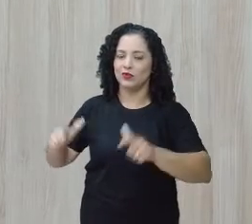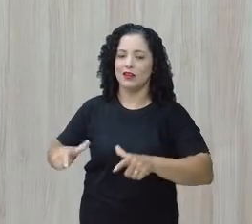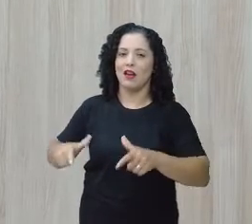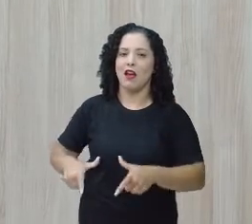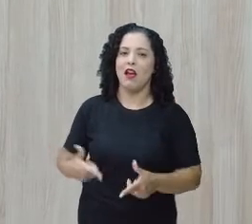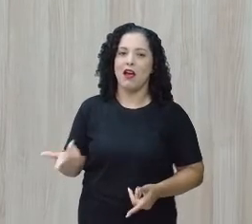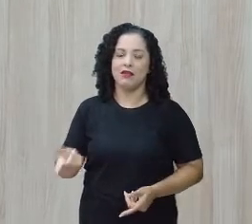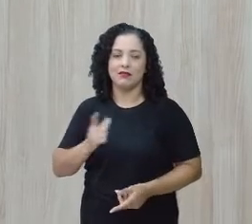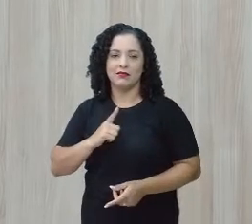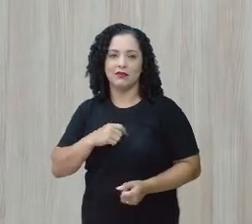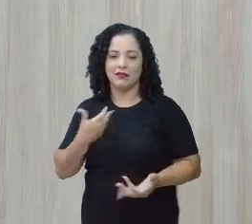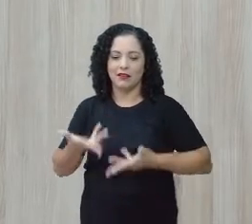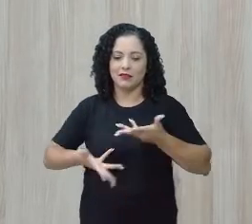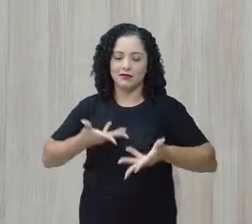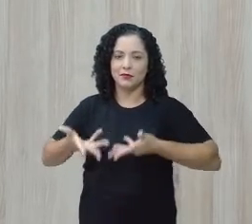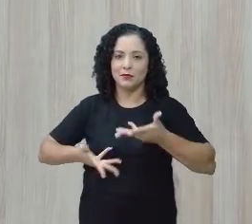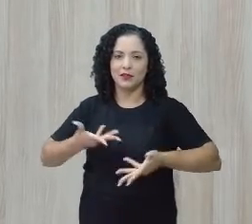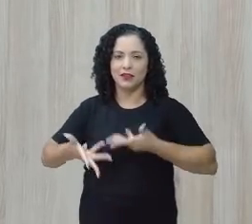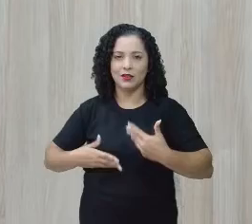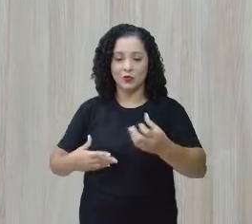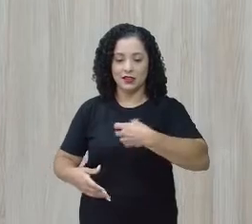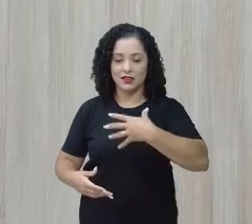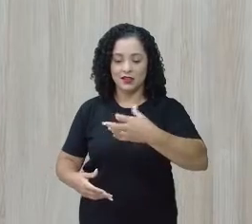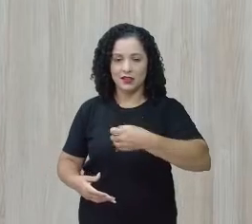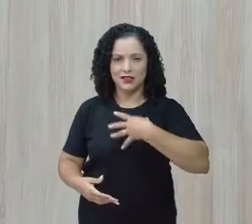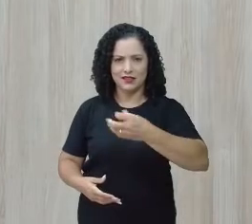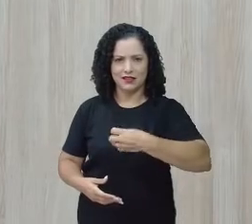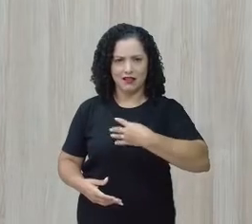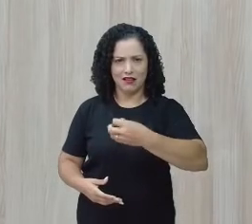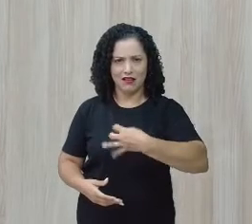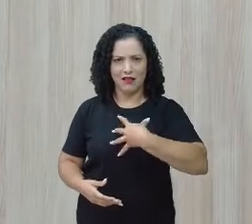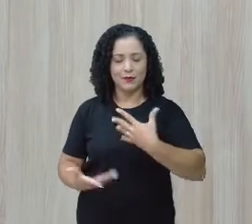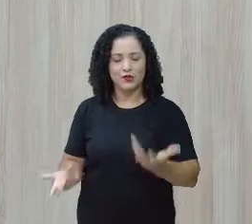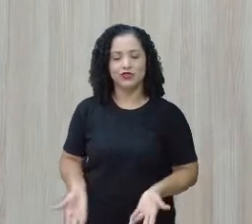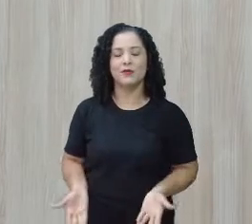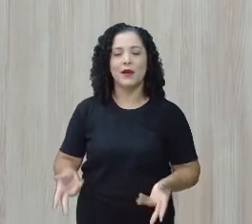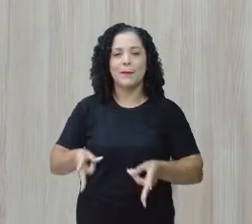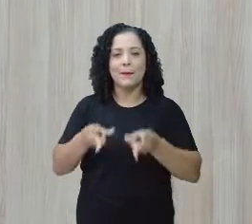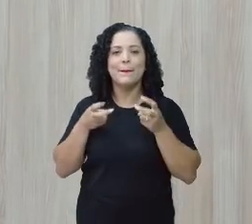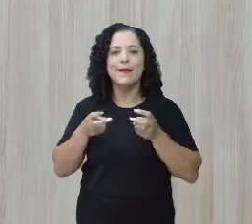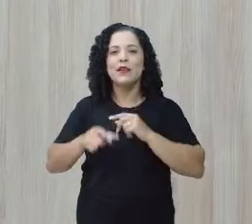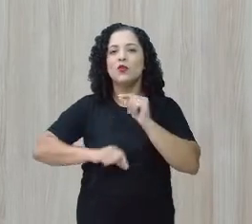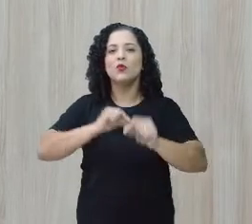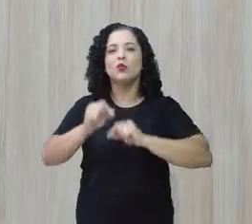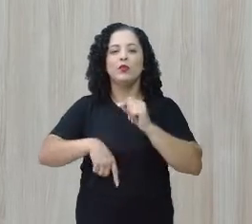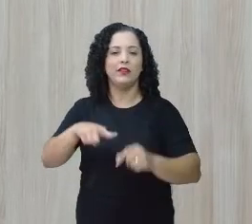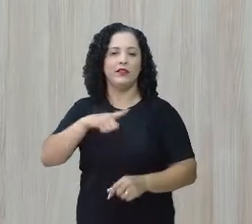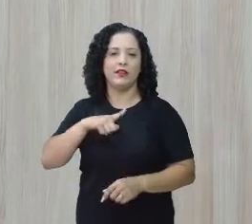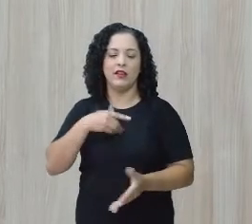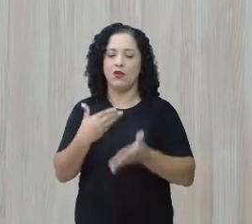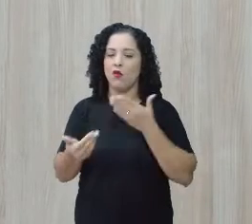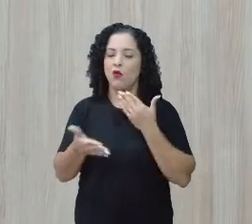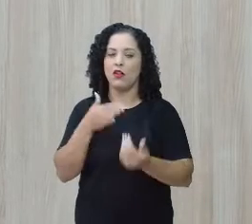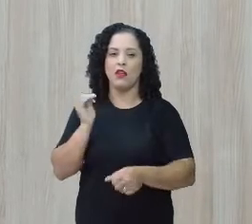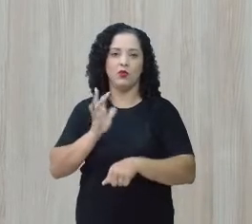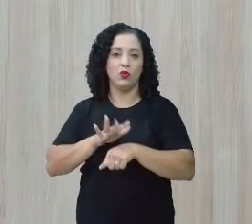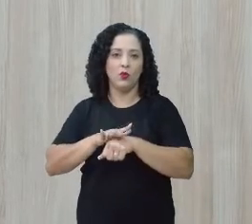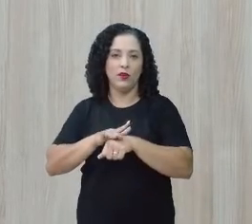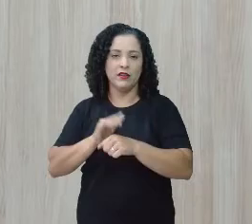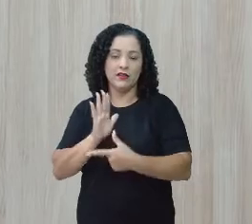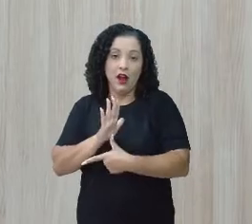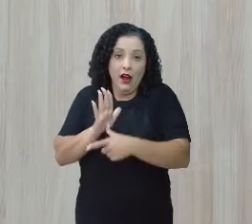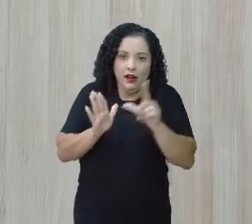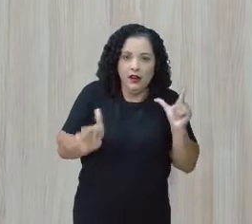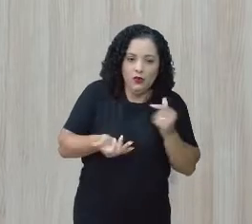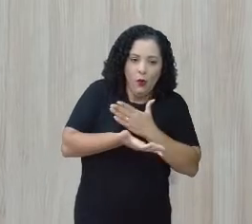se consultar, quem sabe até fazer alguns exames para poder detectar. Porque, gente, qualquer doença, se for diagnosticada